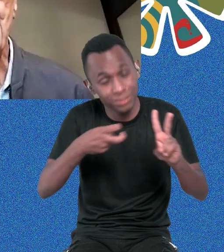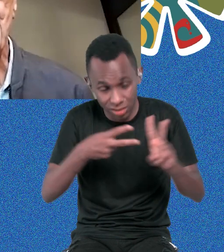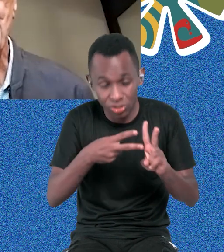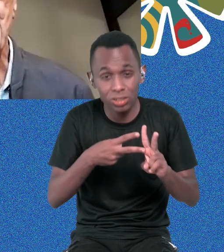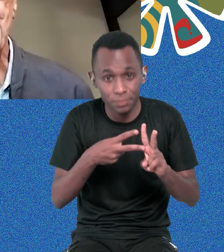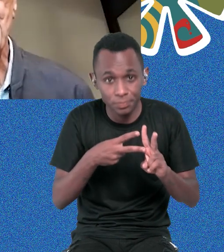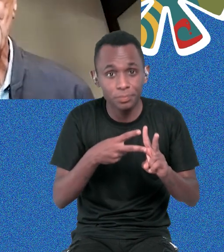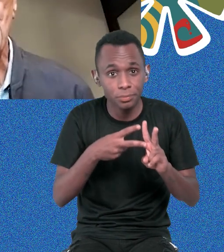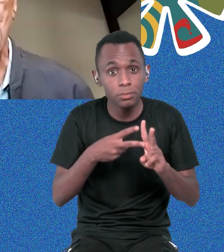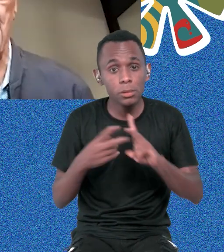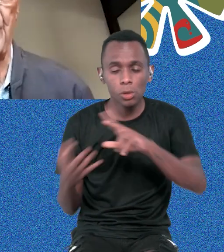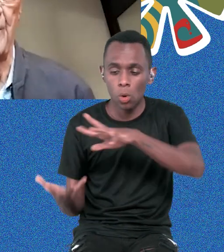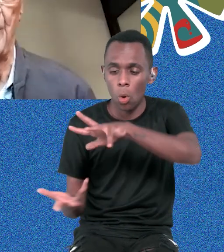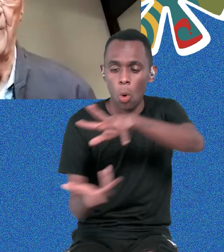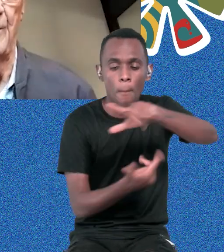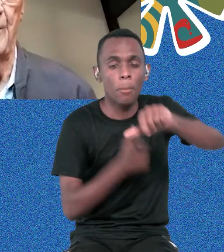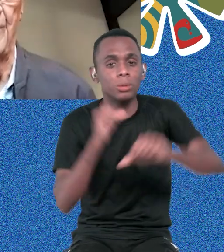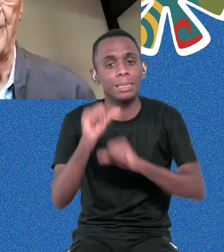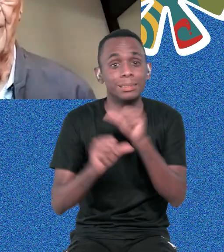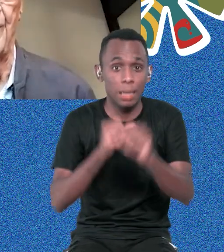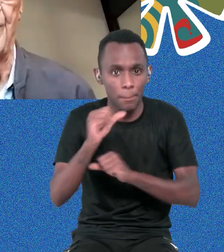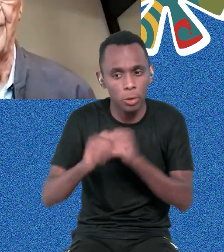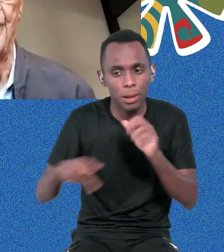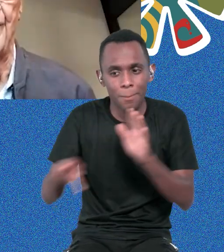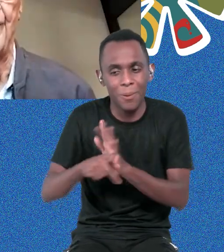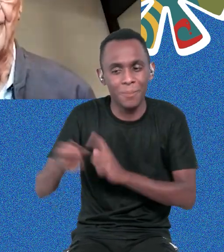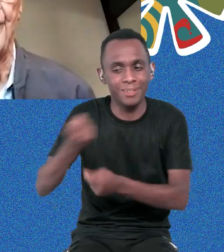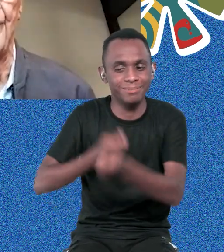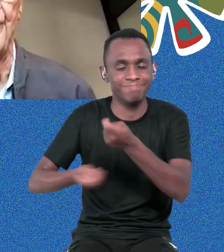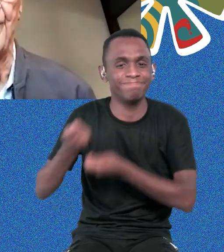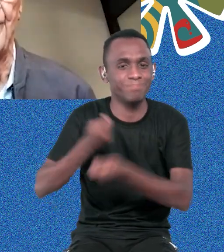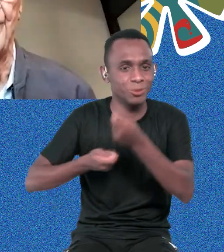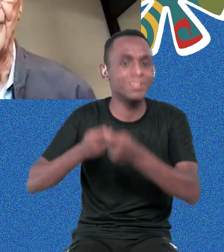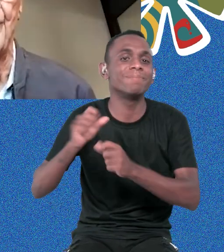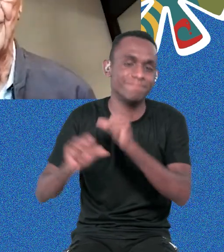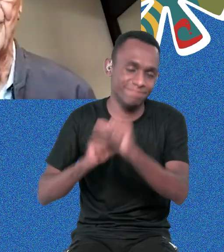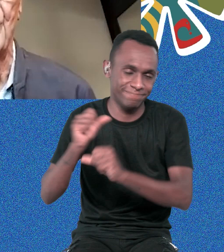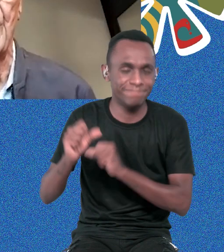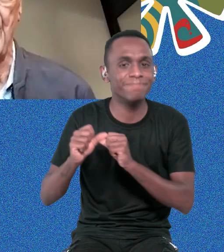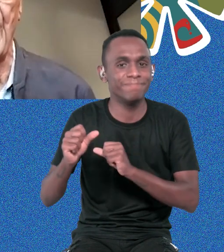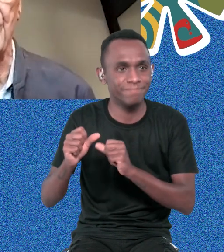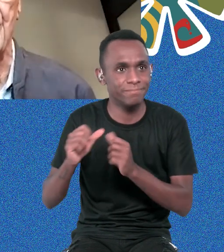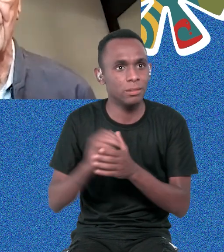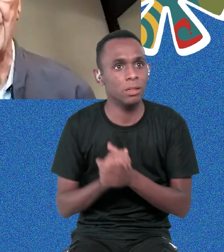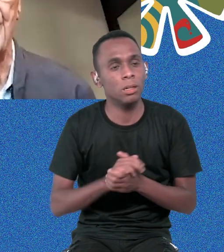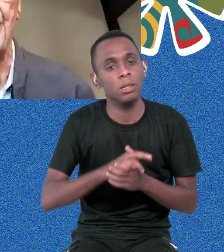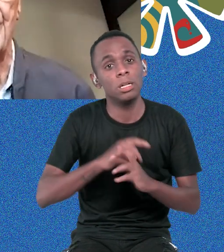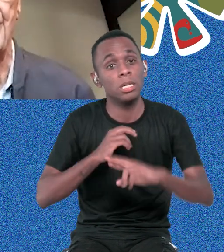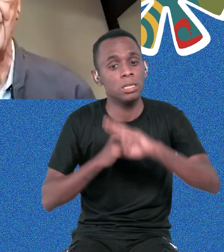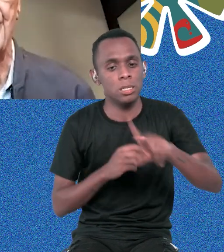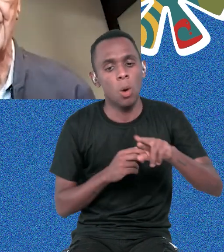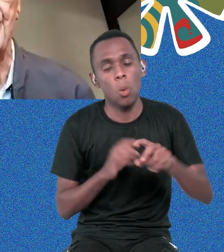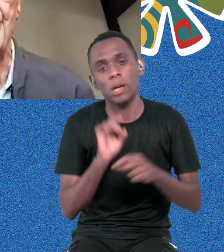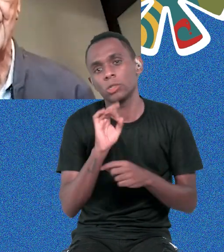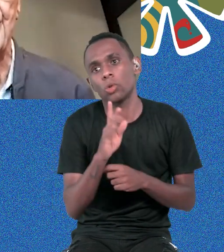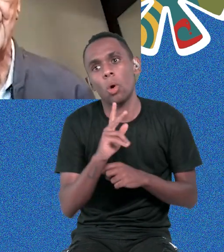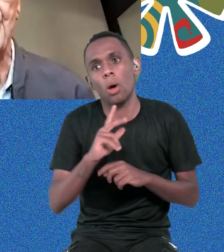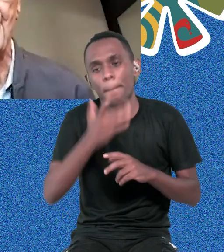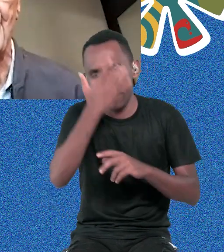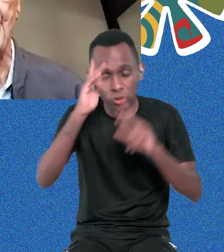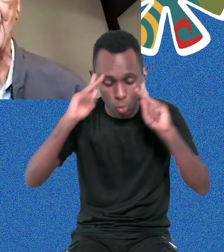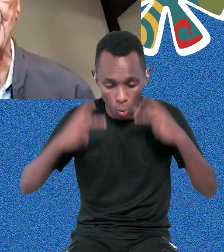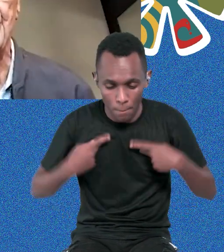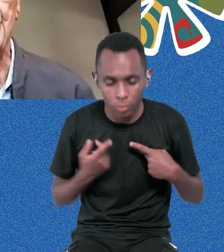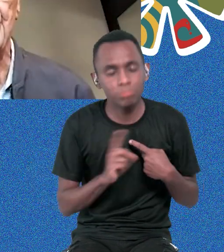indígenas, o mundo é transformado no mercado, né? Ou seja, Claro. não é só o ser